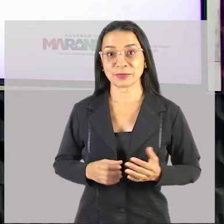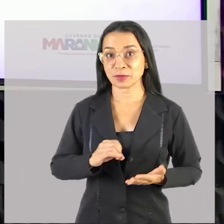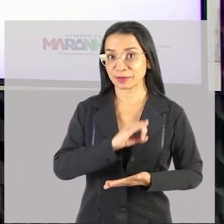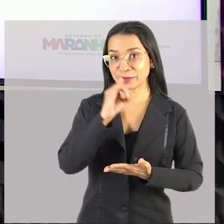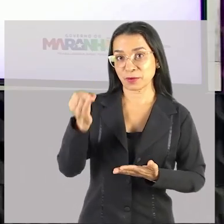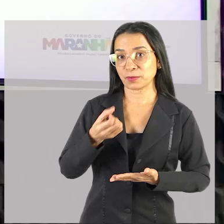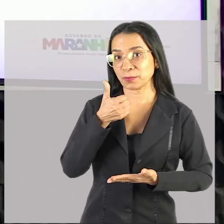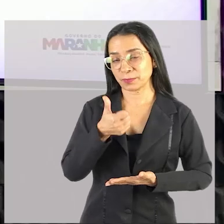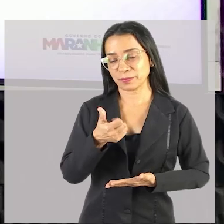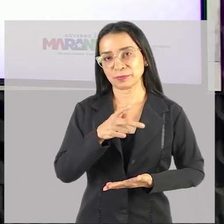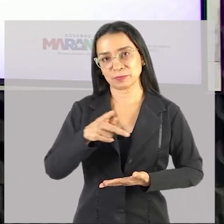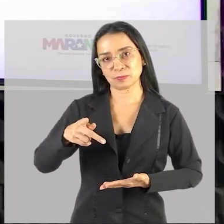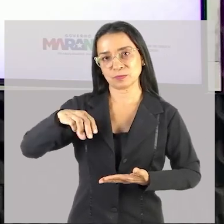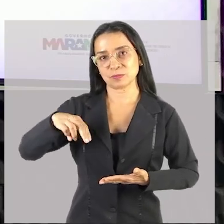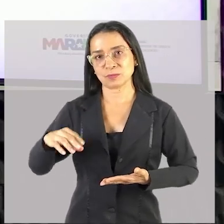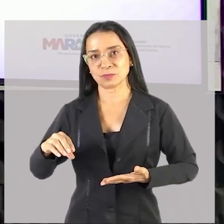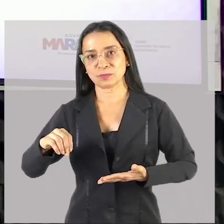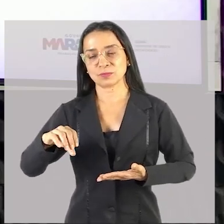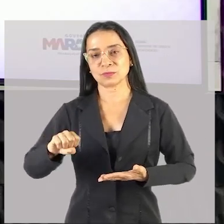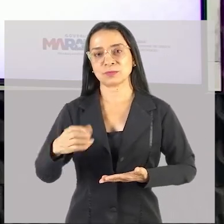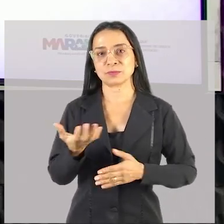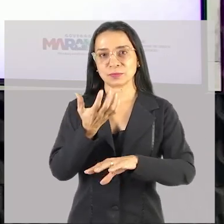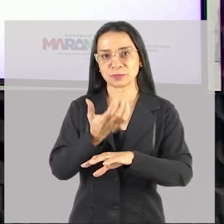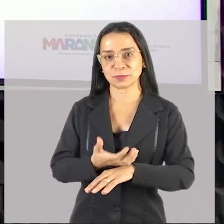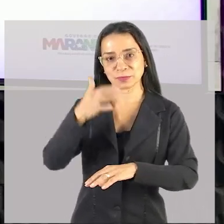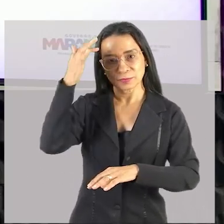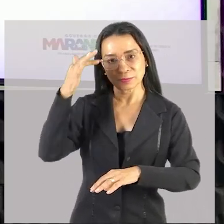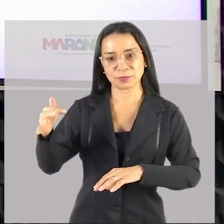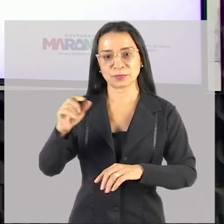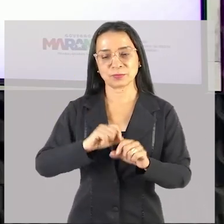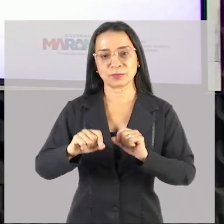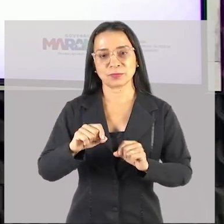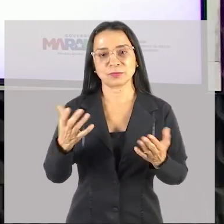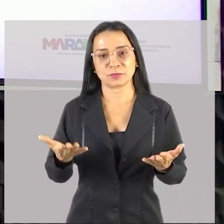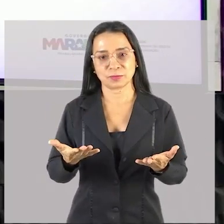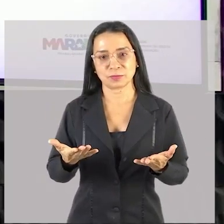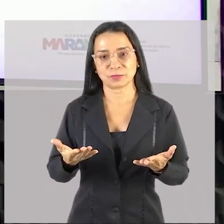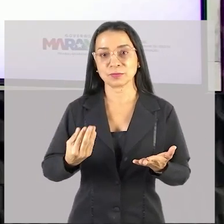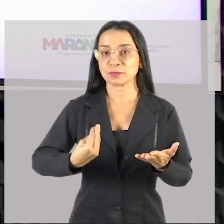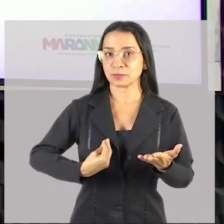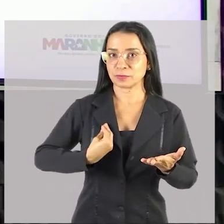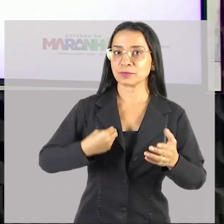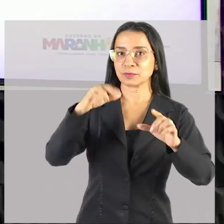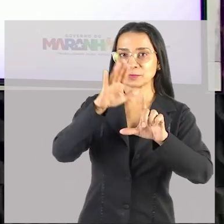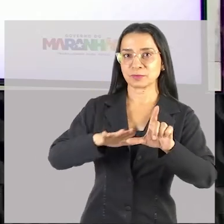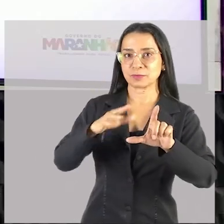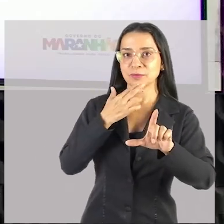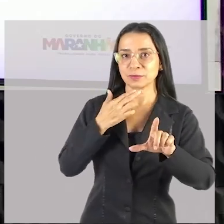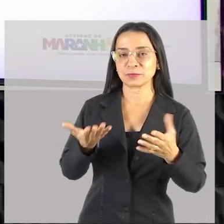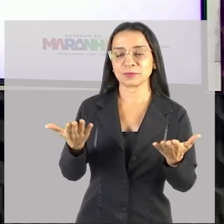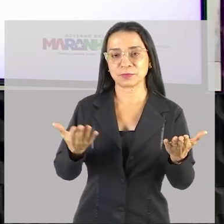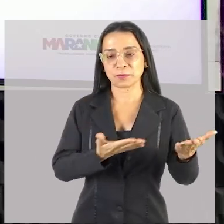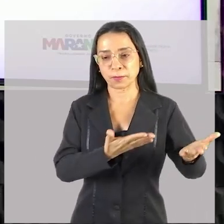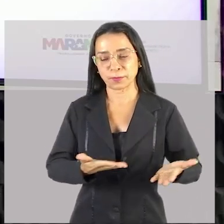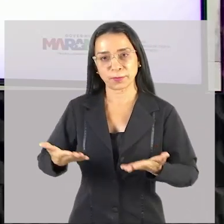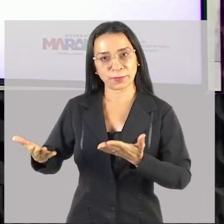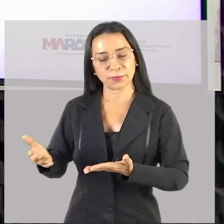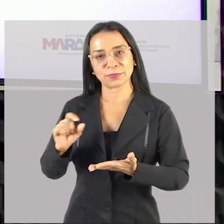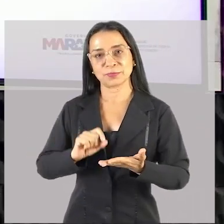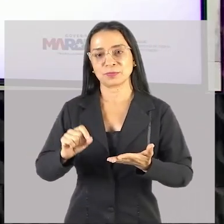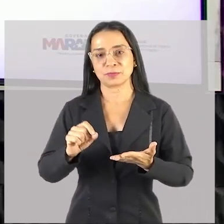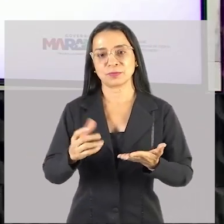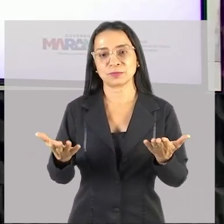aí pessoal, tudo bem? Aqui é o professor Marcos Daniel, de Filosofia. Estamos aqui na plataforma Gonçalves Dias, sejam todos